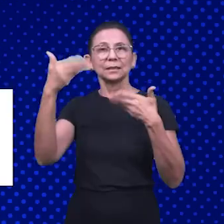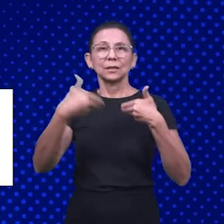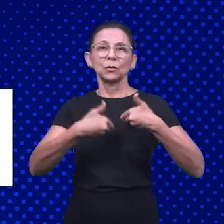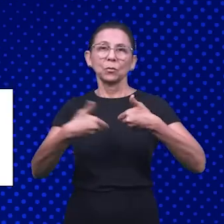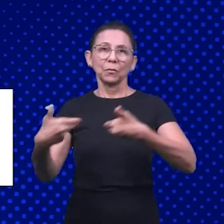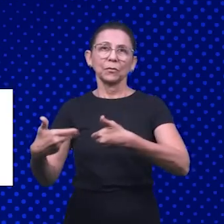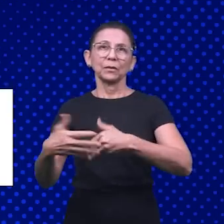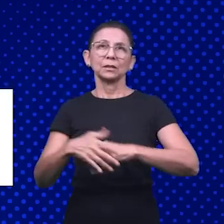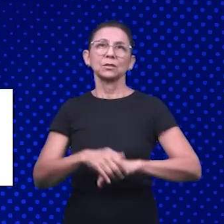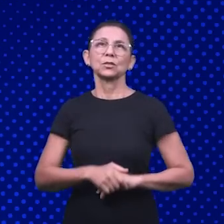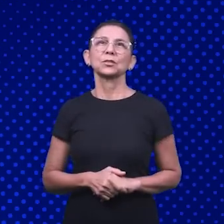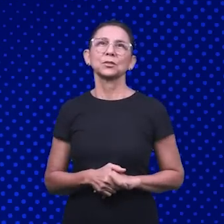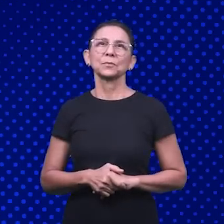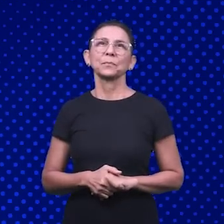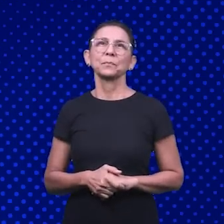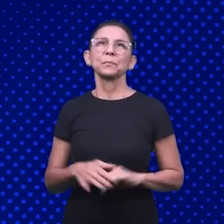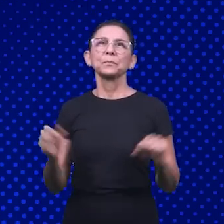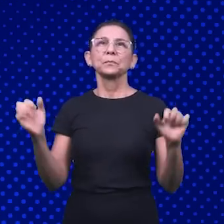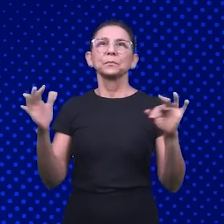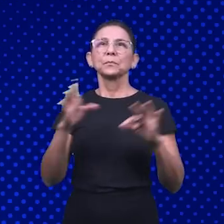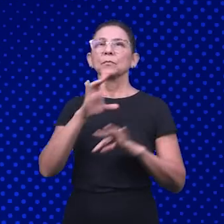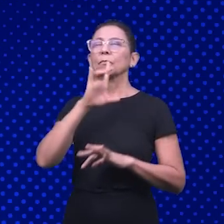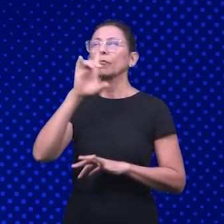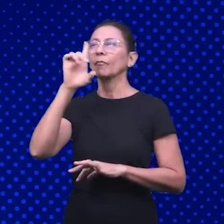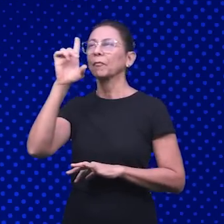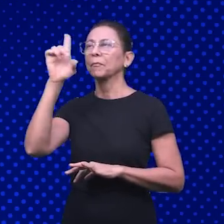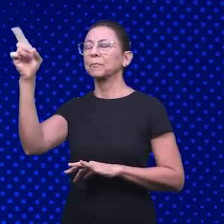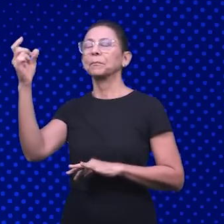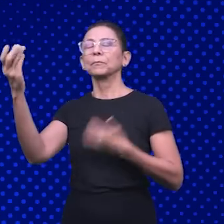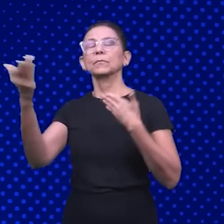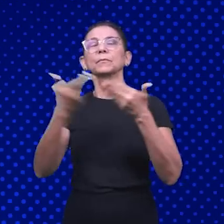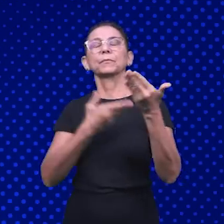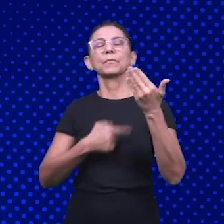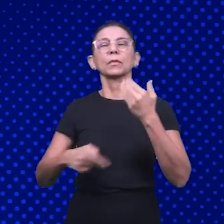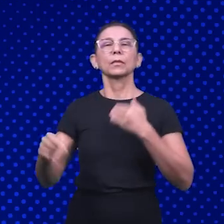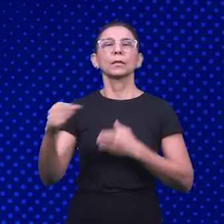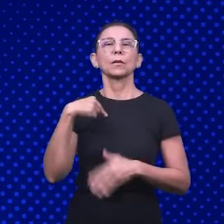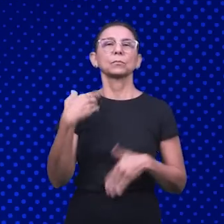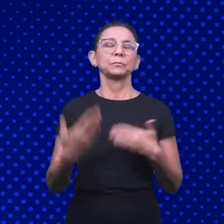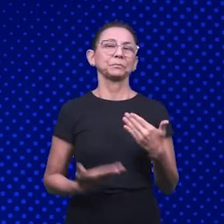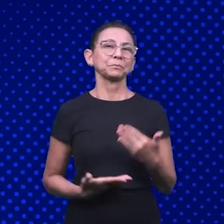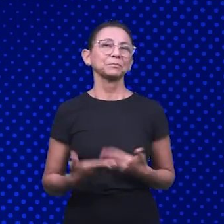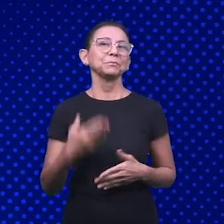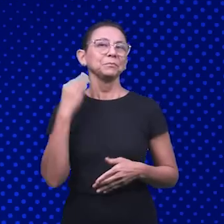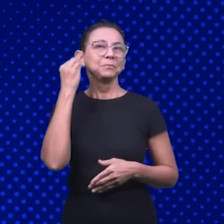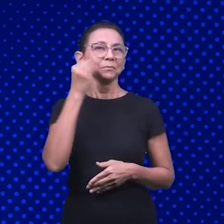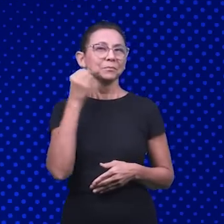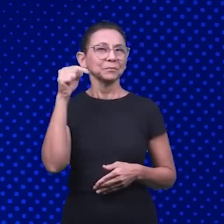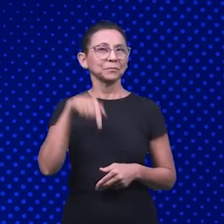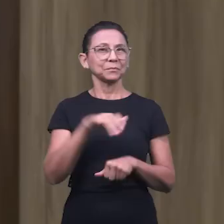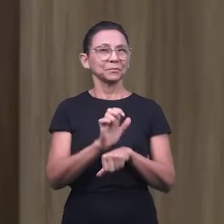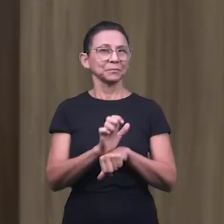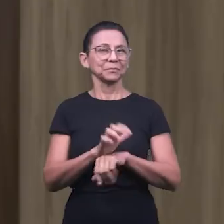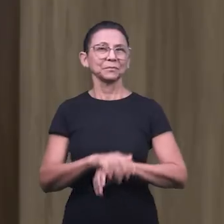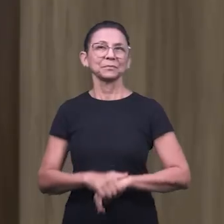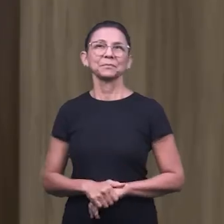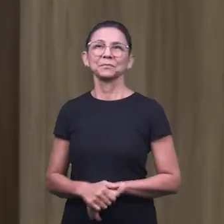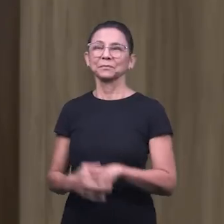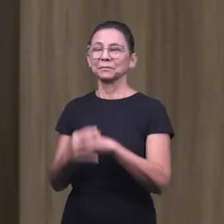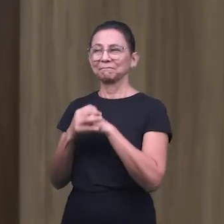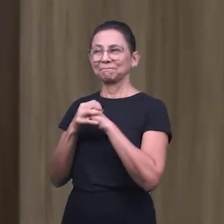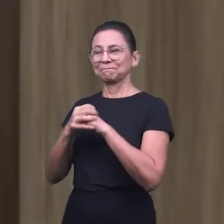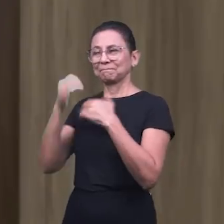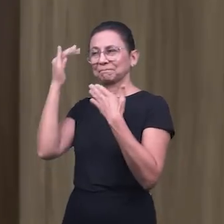Jorge, glorificamos a Deus pela oportunidade de compartilhar com todos os irmãos aquilo que temos vivido aqui em nosso estado.